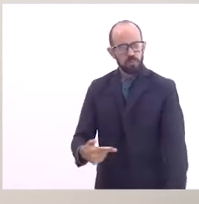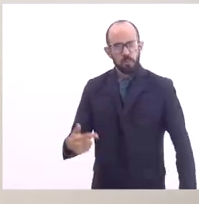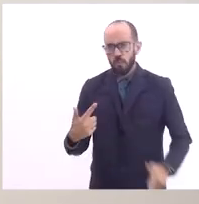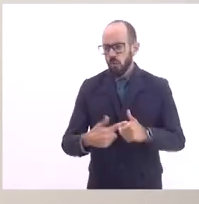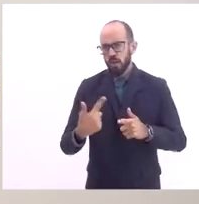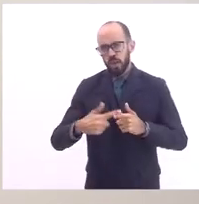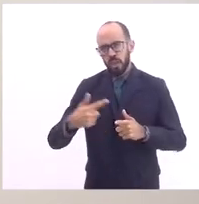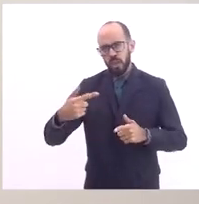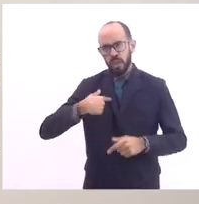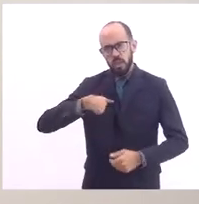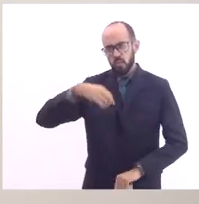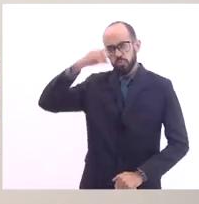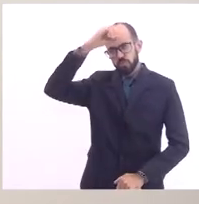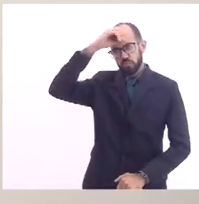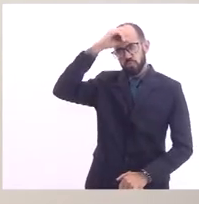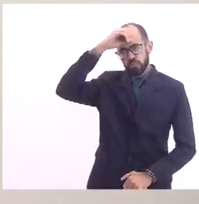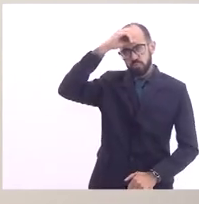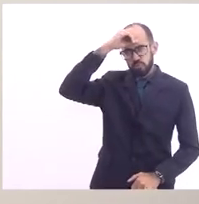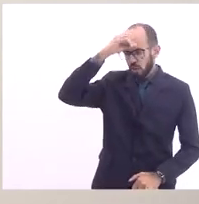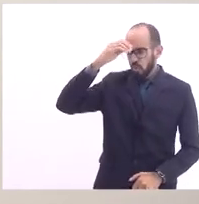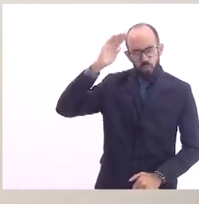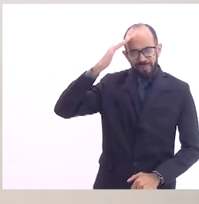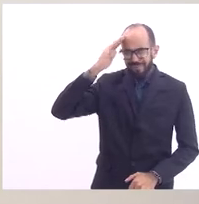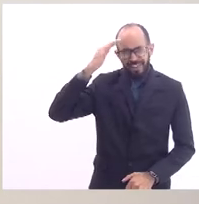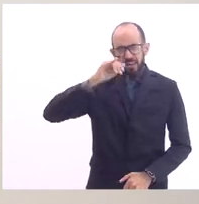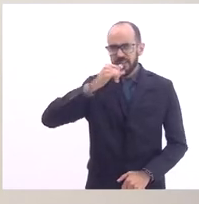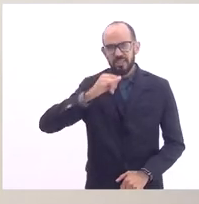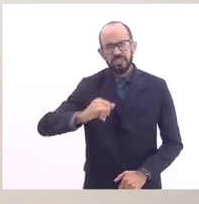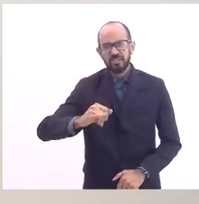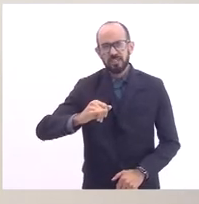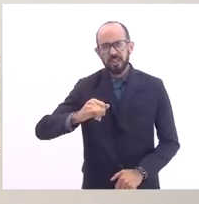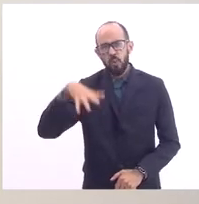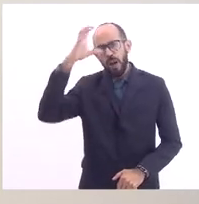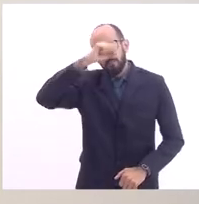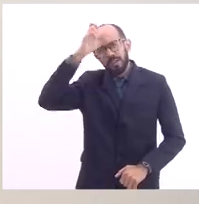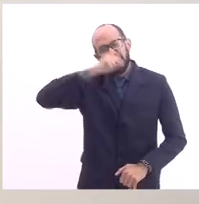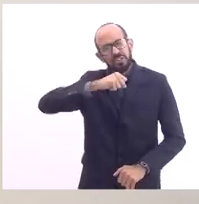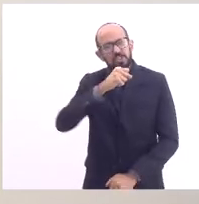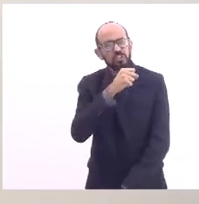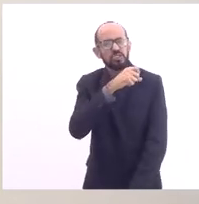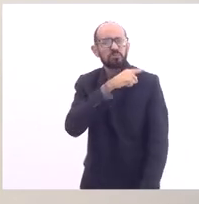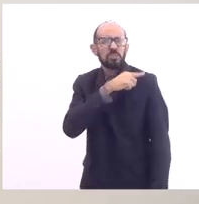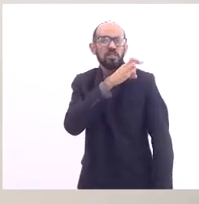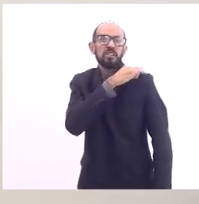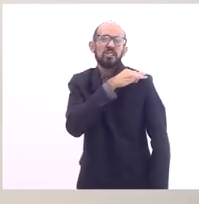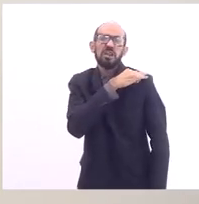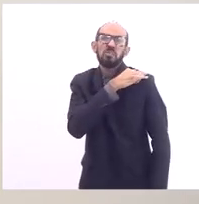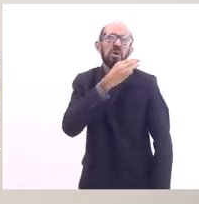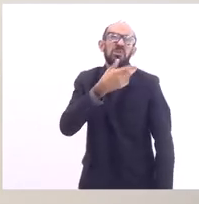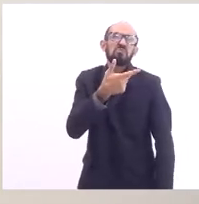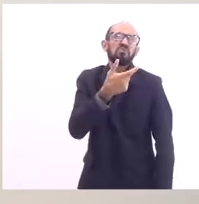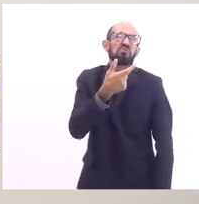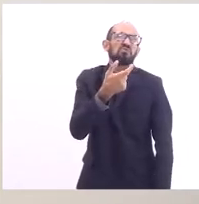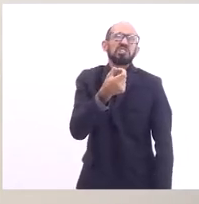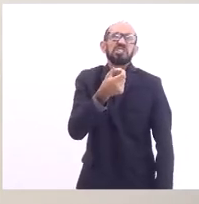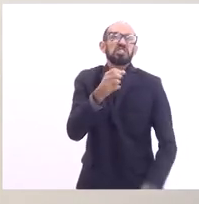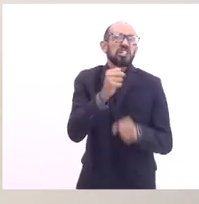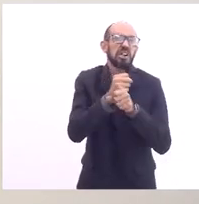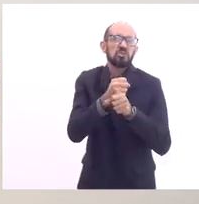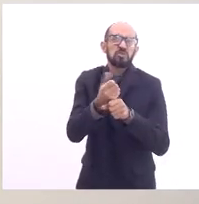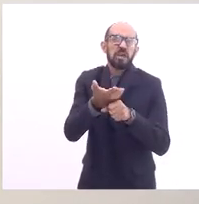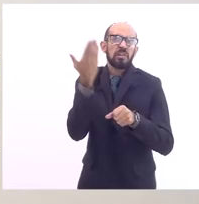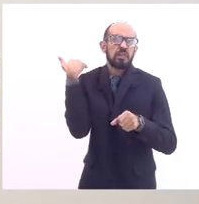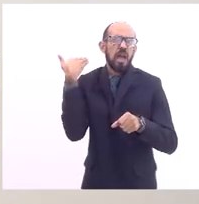leigas, né? Eu sou leigo, não entendo nada de eletricidade, entendo o que eu aprendi em física no ensino médio, há 20 ou 25 anos, não me lembro de mais